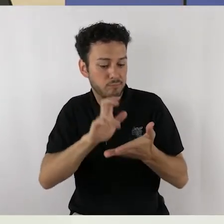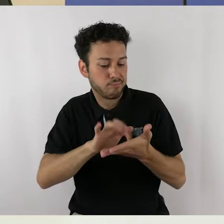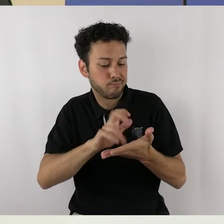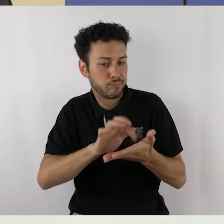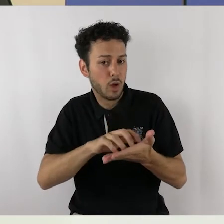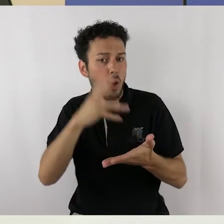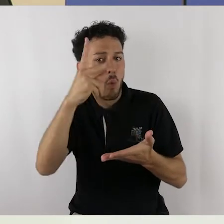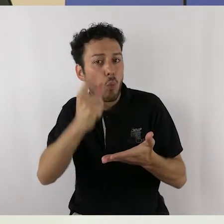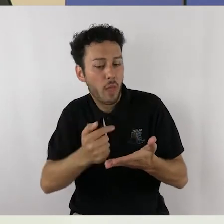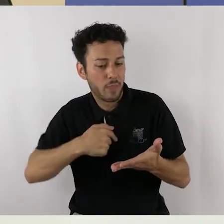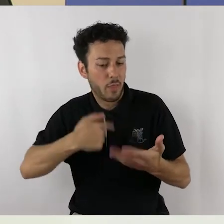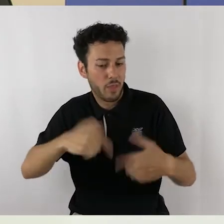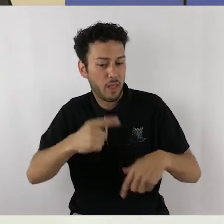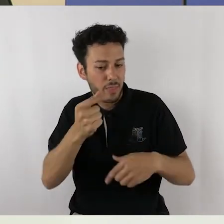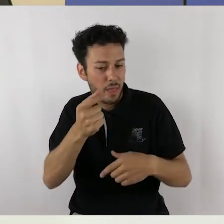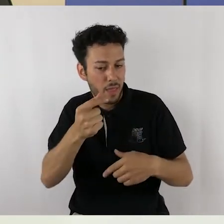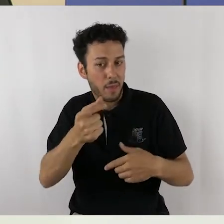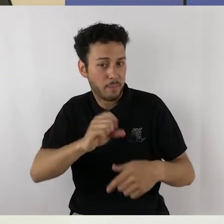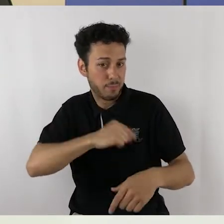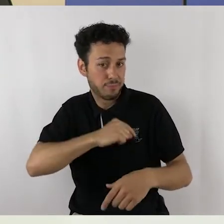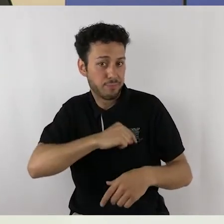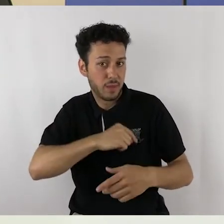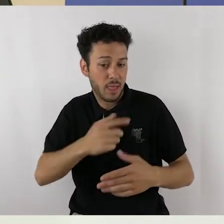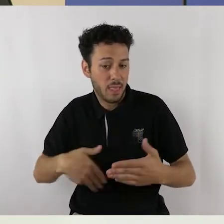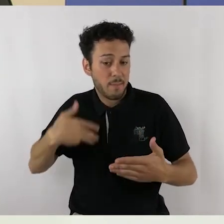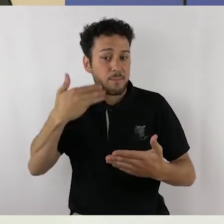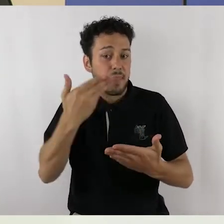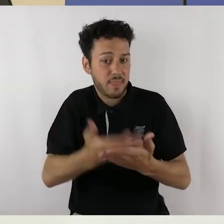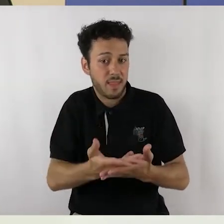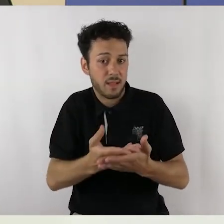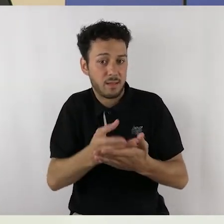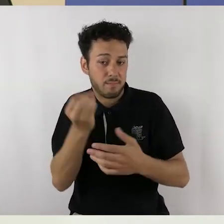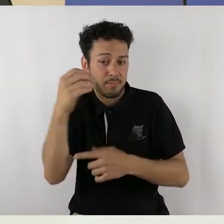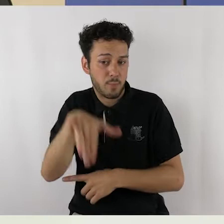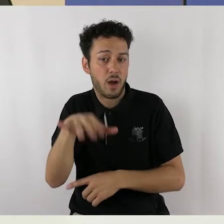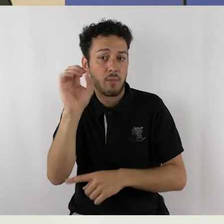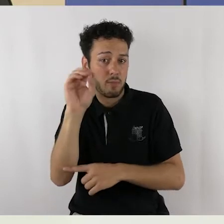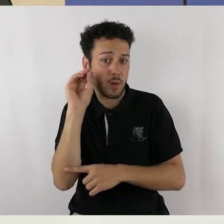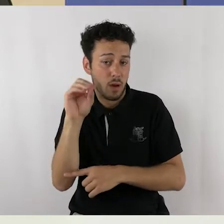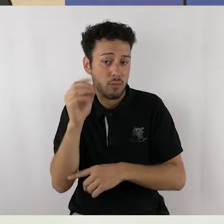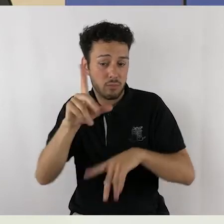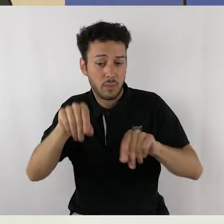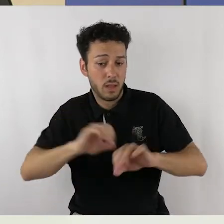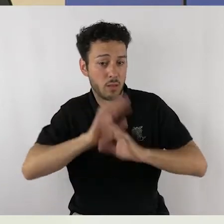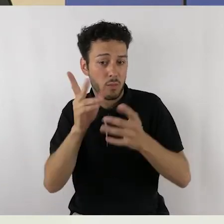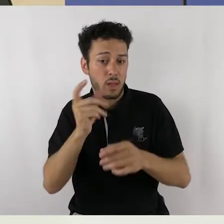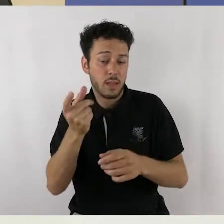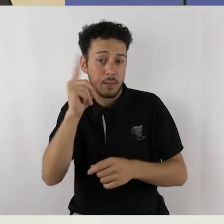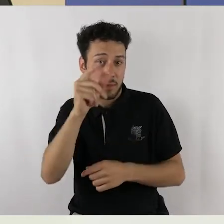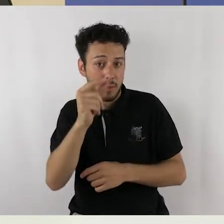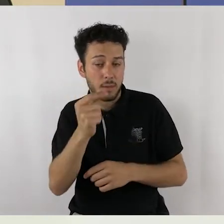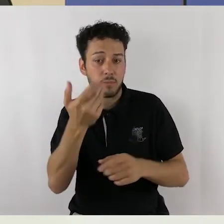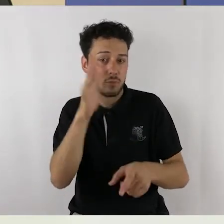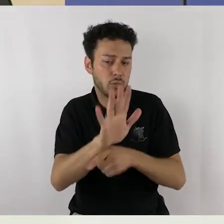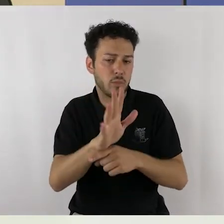também me diz quanto é que eu tenho de ter para essa essa entrada e os custos O que é que estão ainda iremos